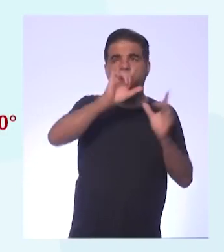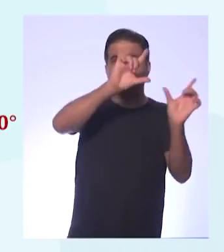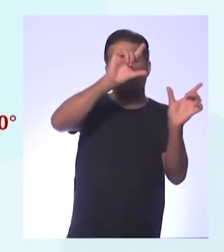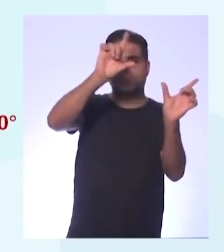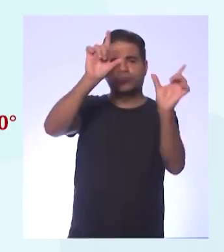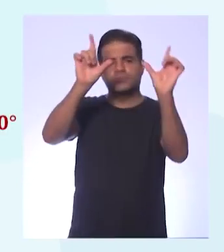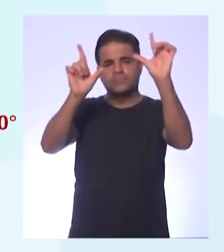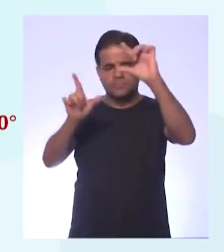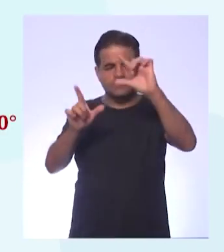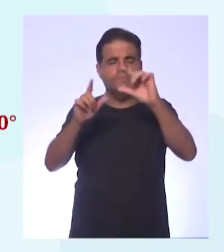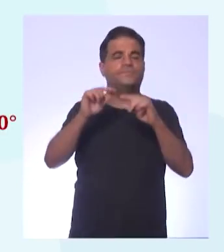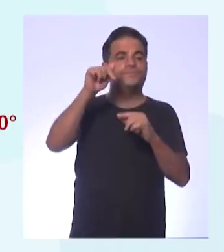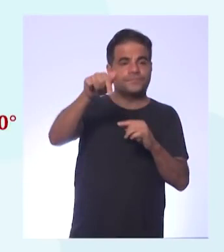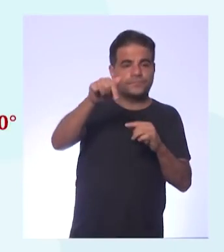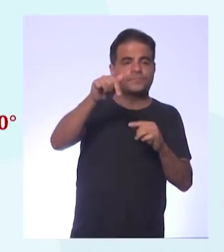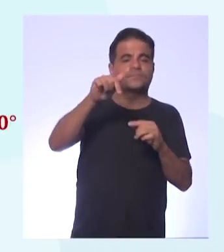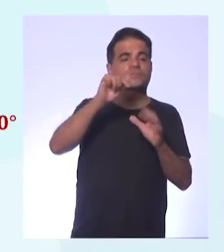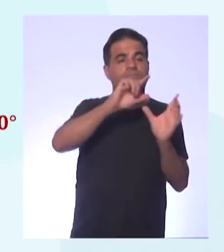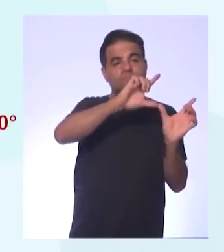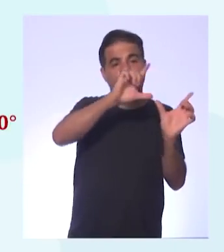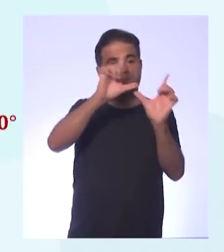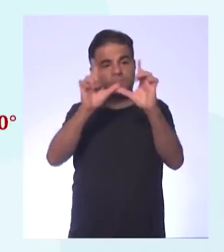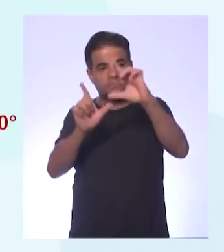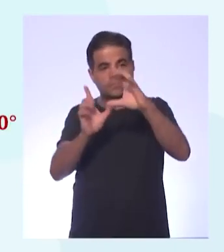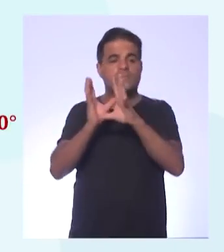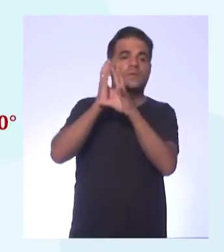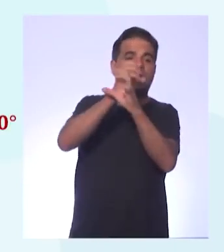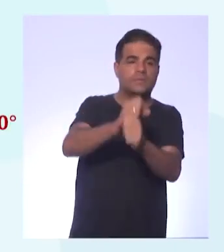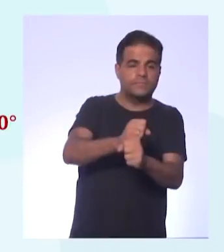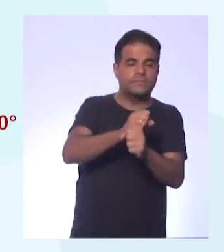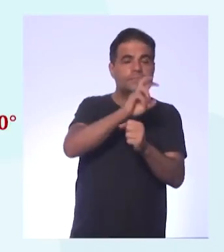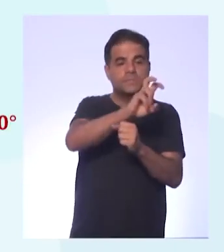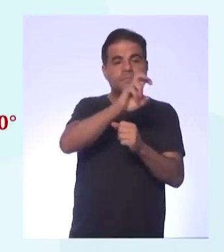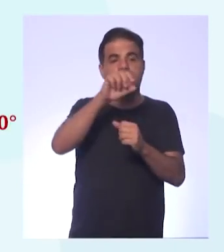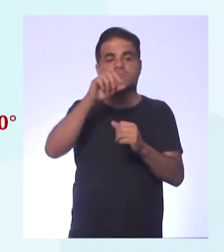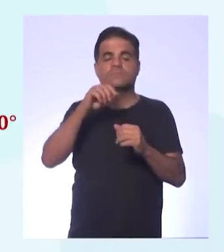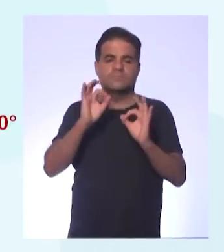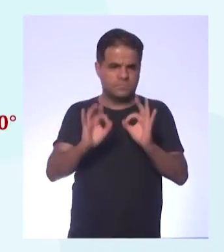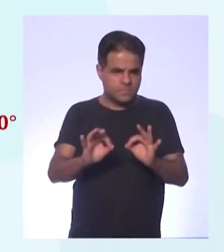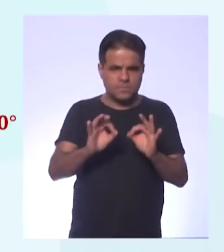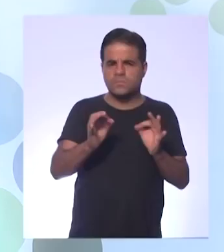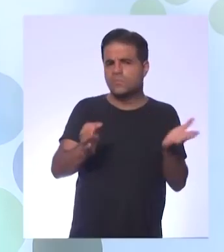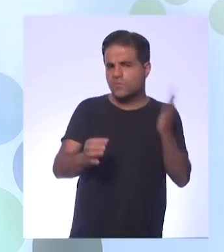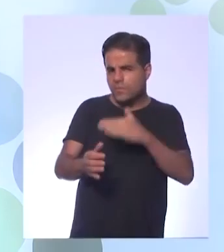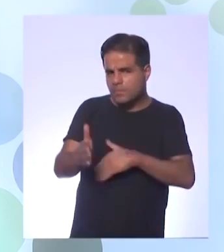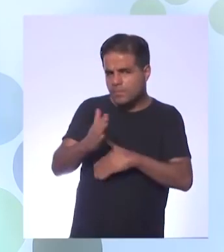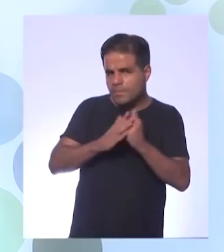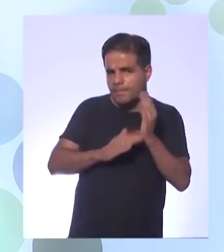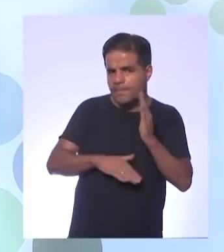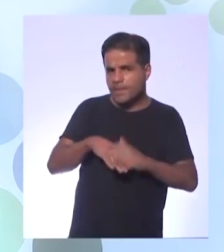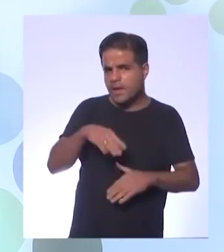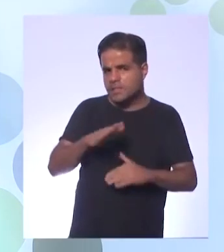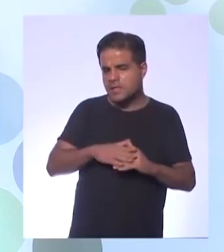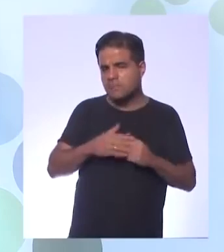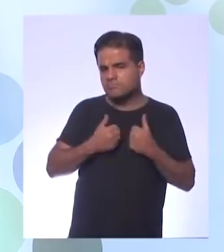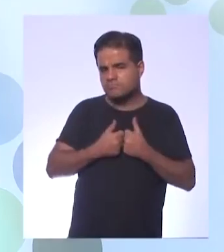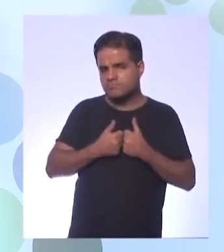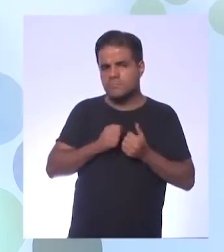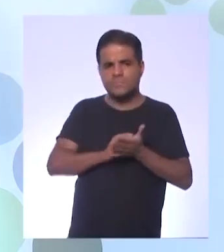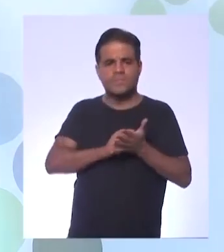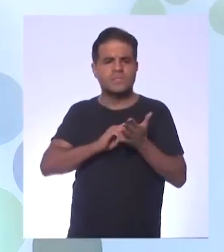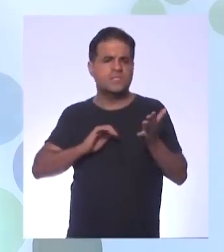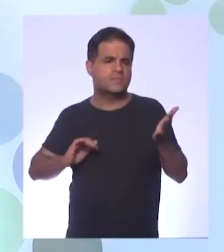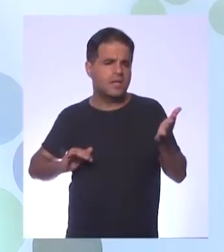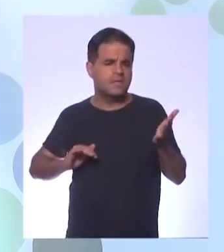é 30. Tenho 7 partes de 30 e 5 partes de 30. Tudo bem? Vamos praticar? Vamos? Então, vamos fazer uma